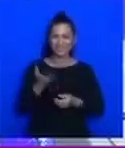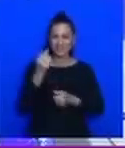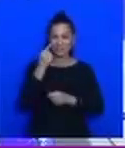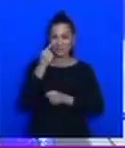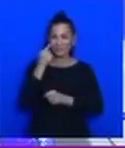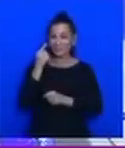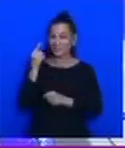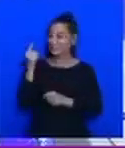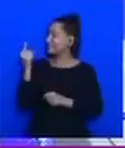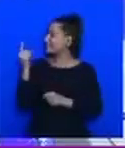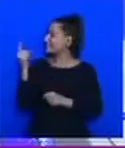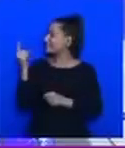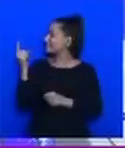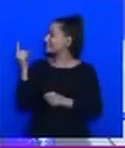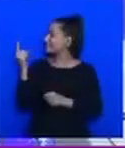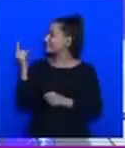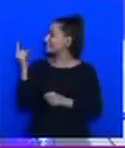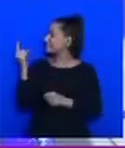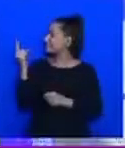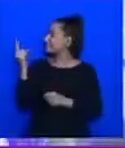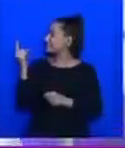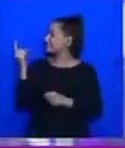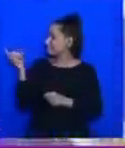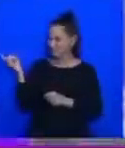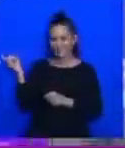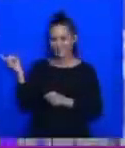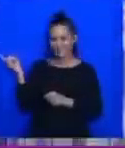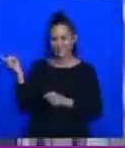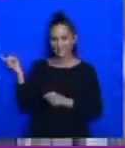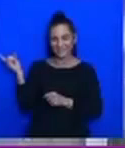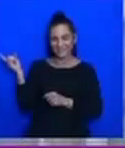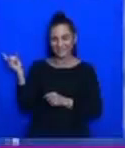Bolas posicionadas. Valendo!